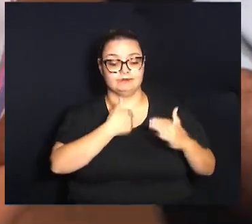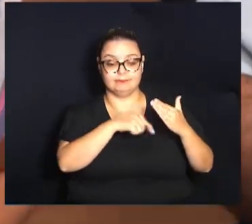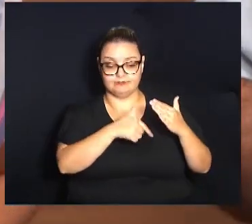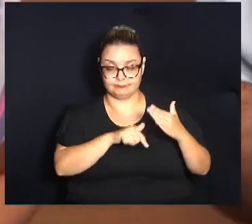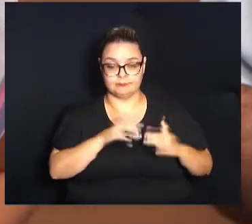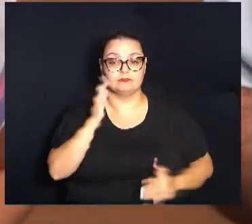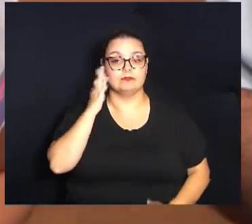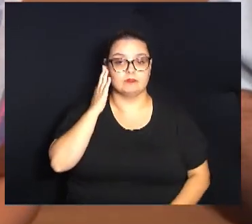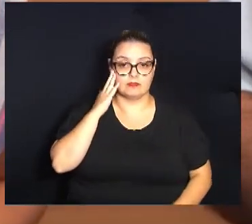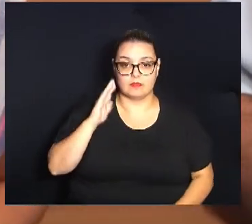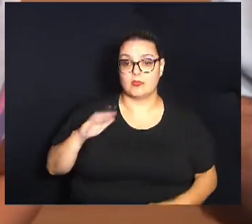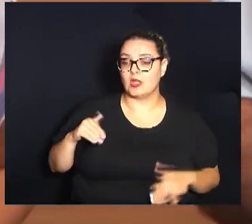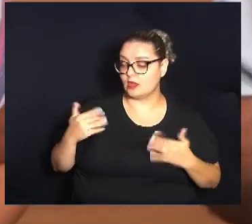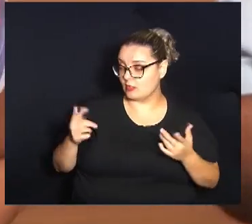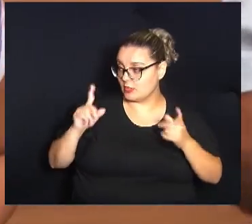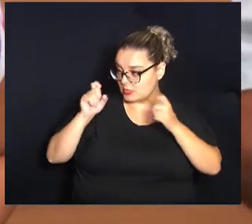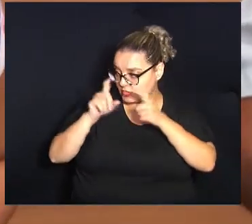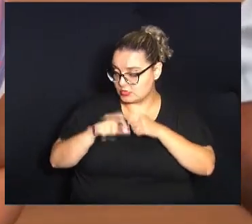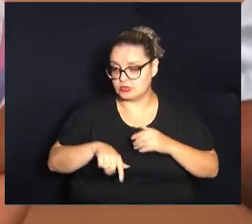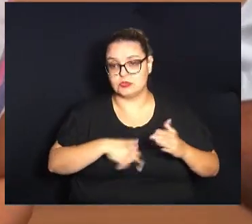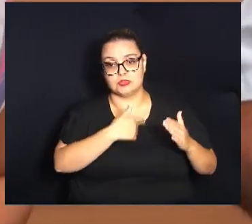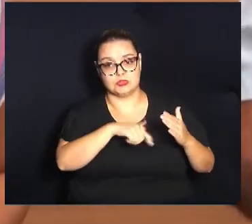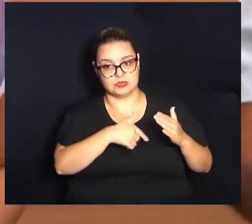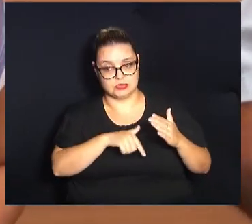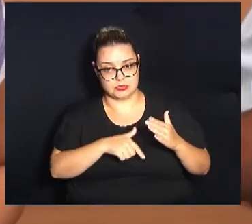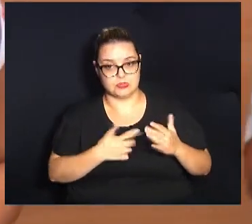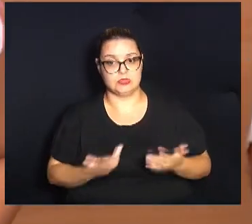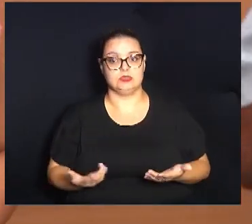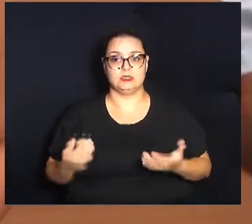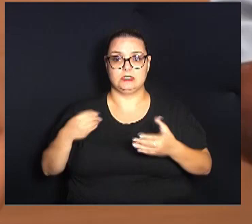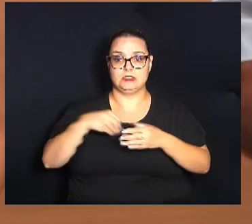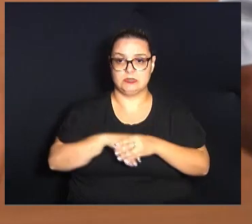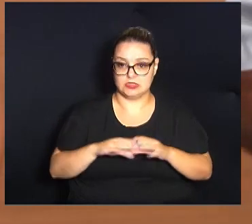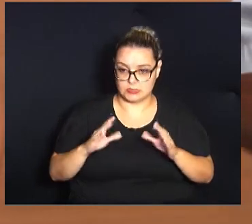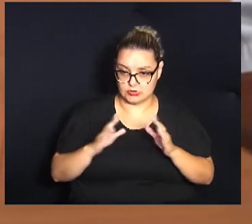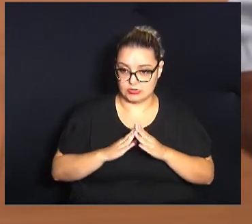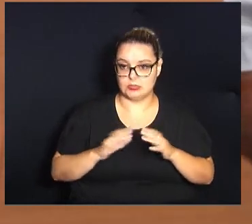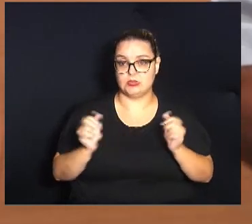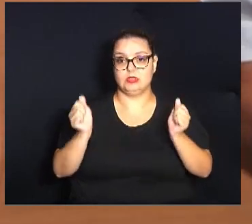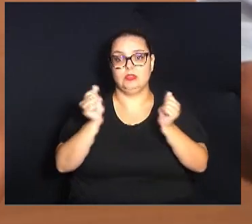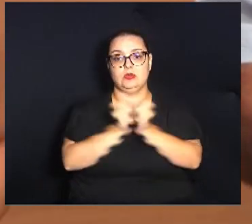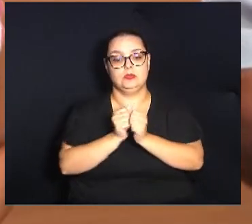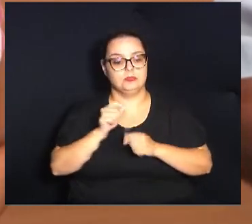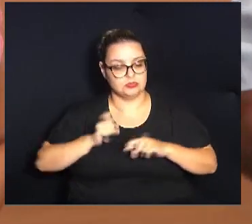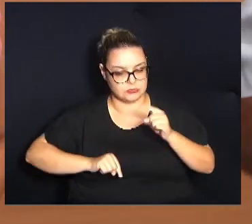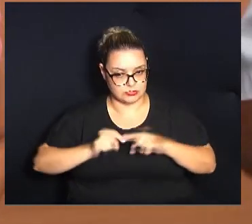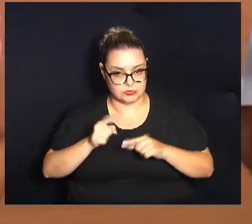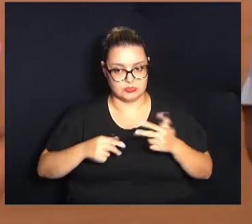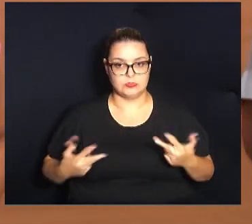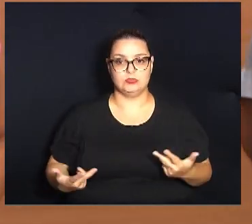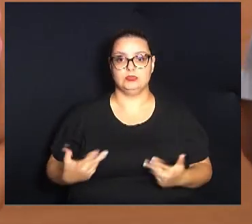bem o que é a dificuldade do trabalho remoto, de estar dentro de casa, com seus equipamentos, às vezes